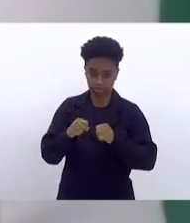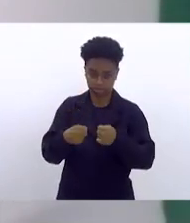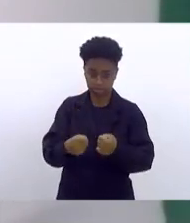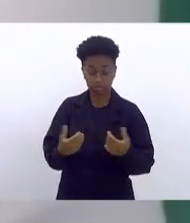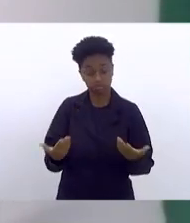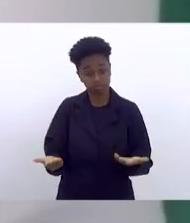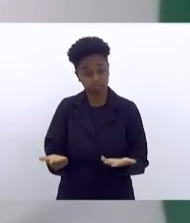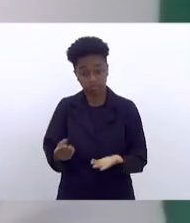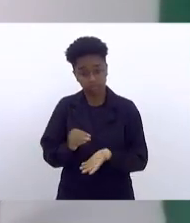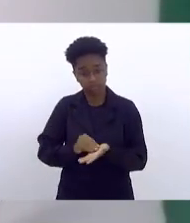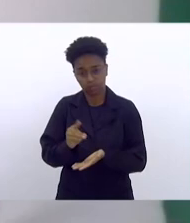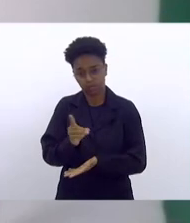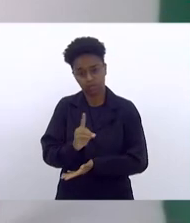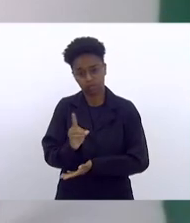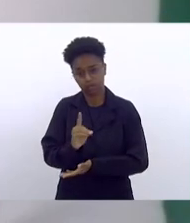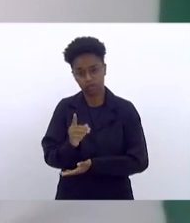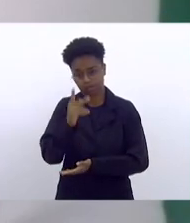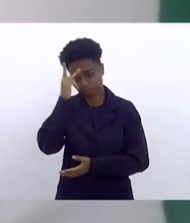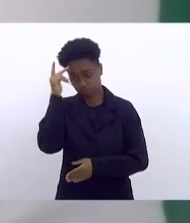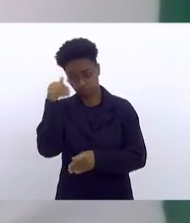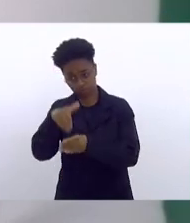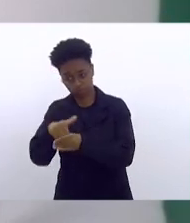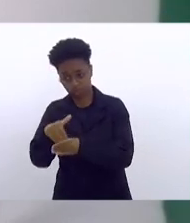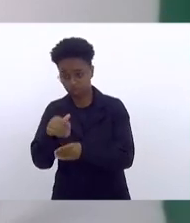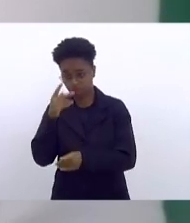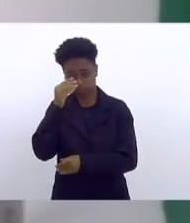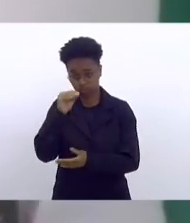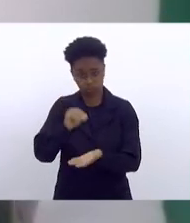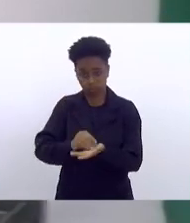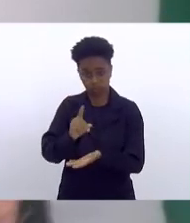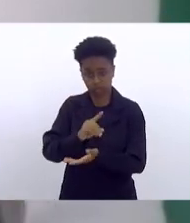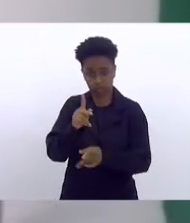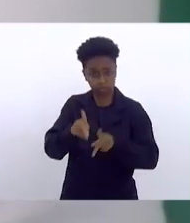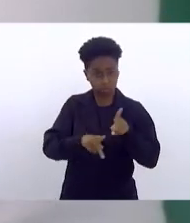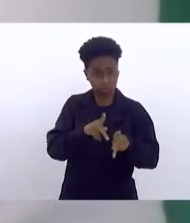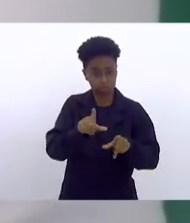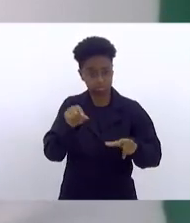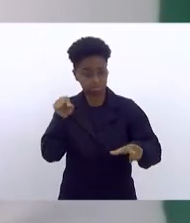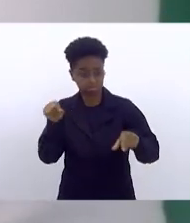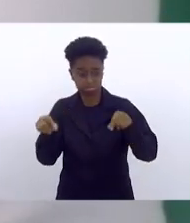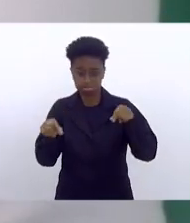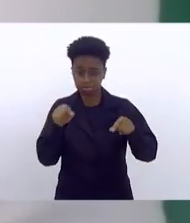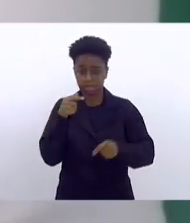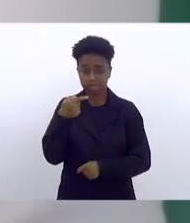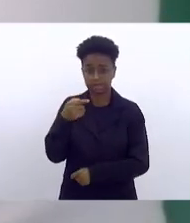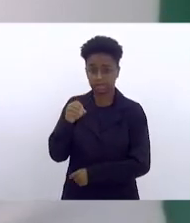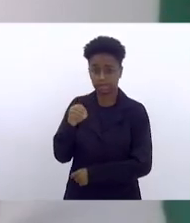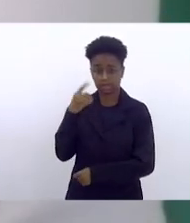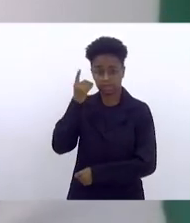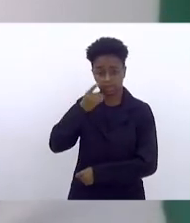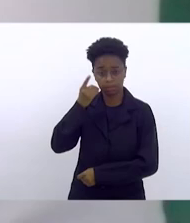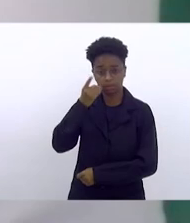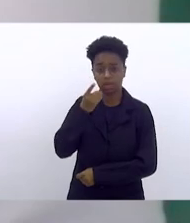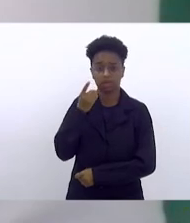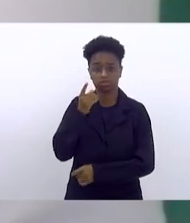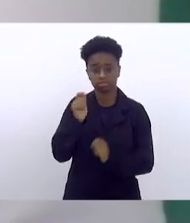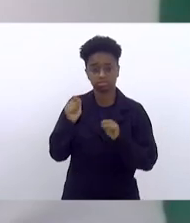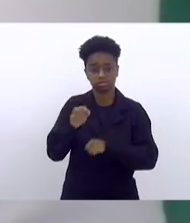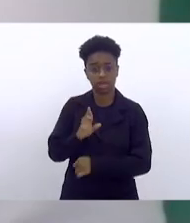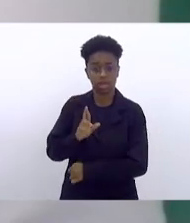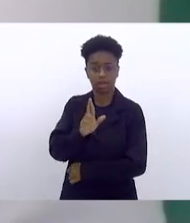não falta eleitores não falta população para que possa escolher entre os 70 deputados quem pode estar